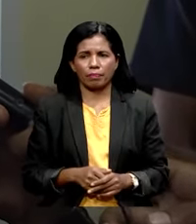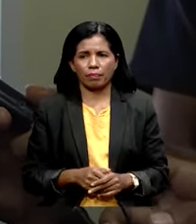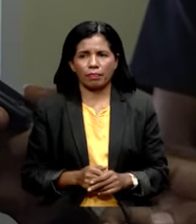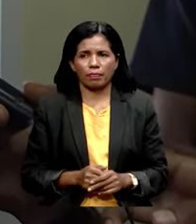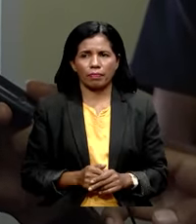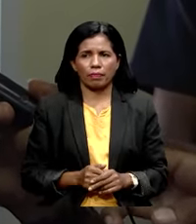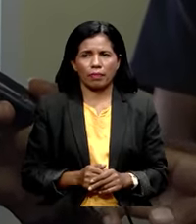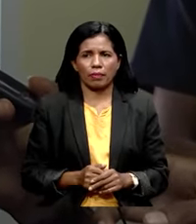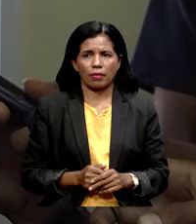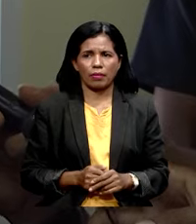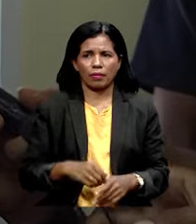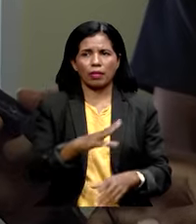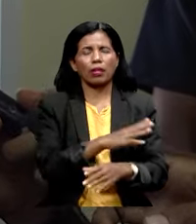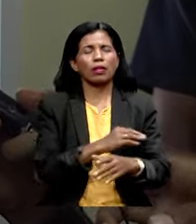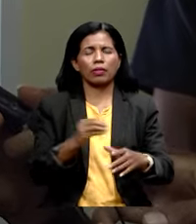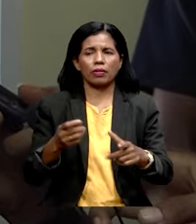e.